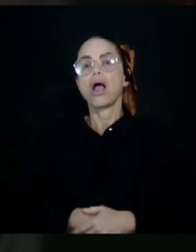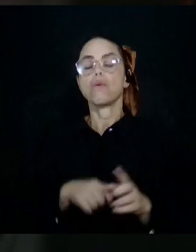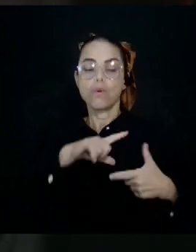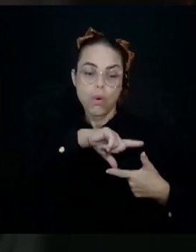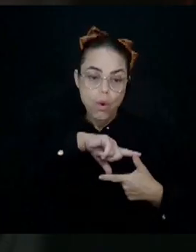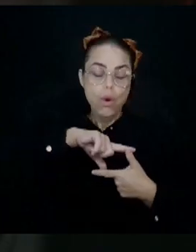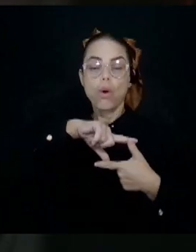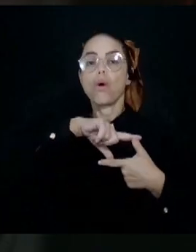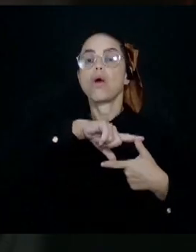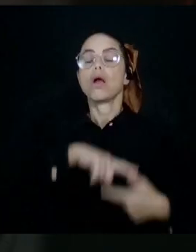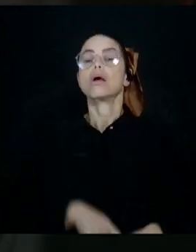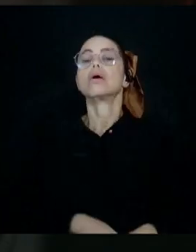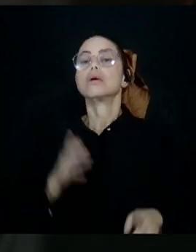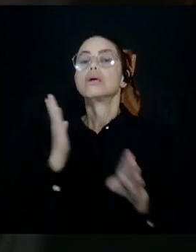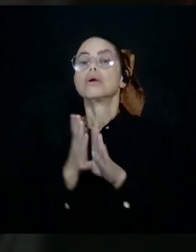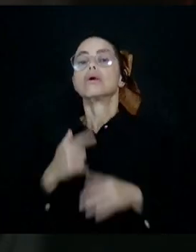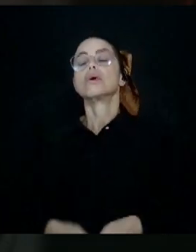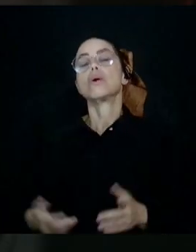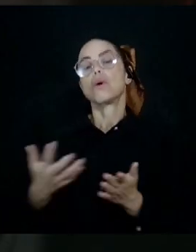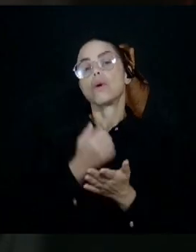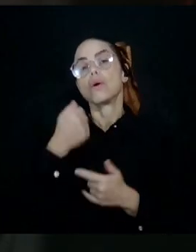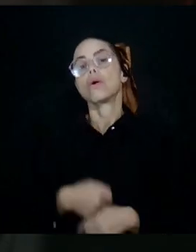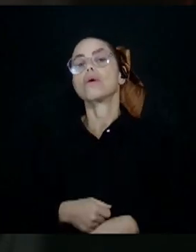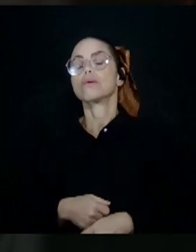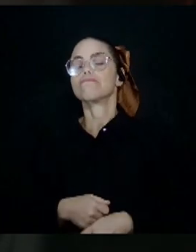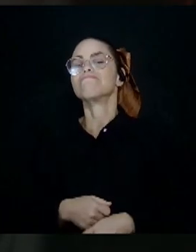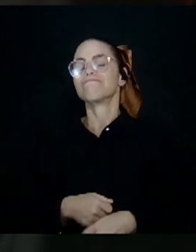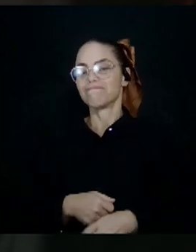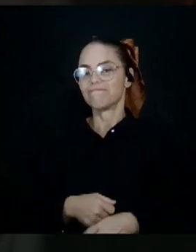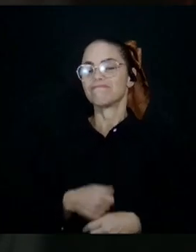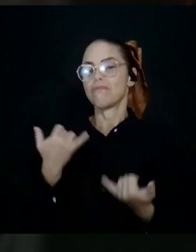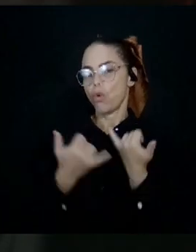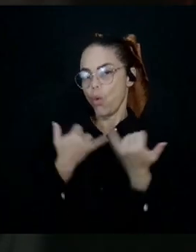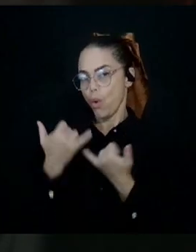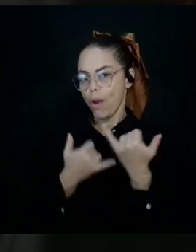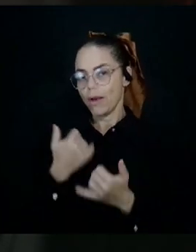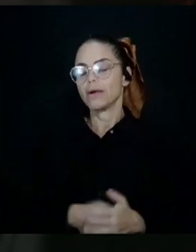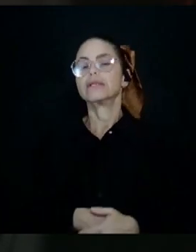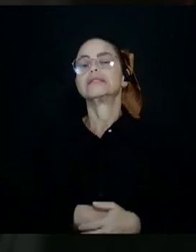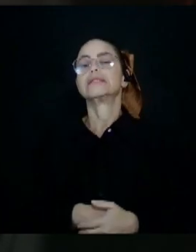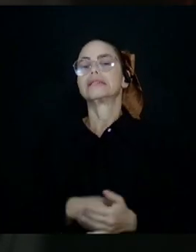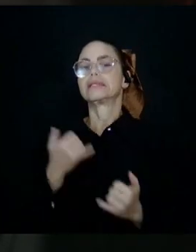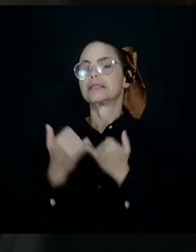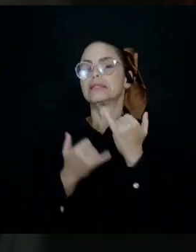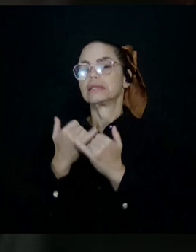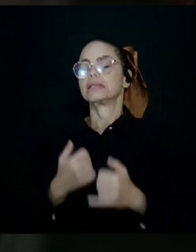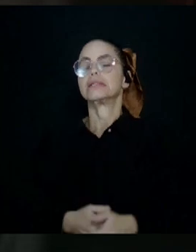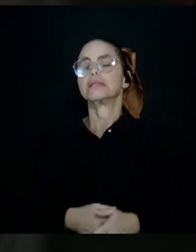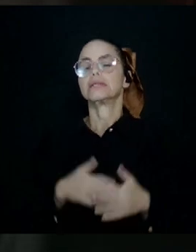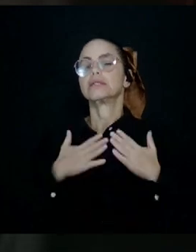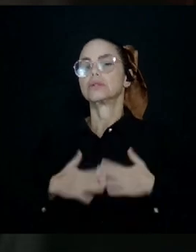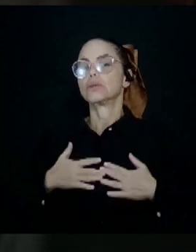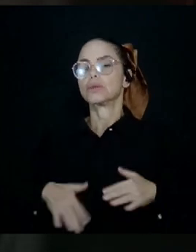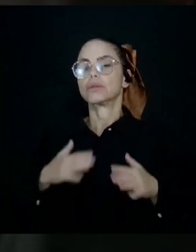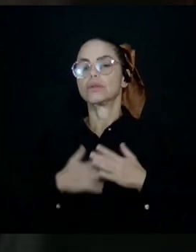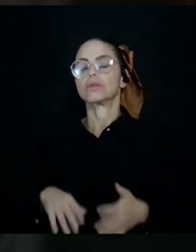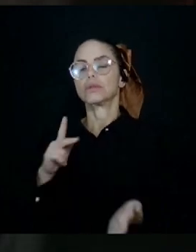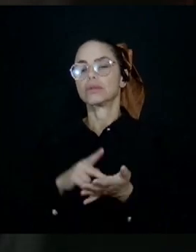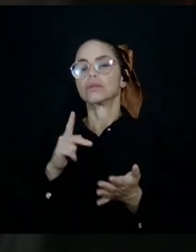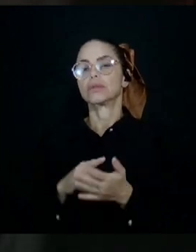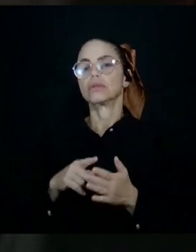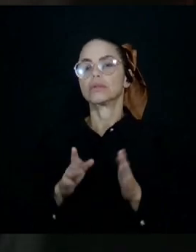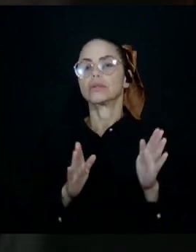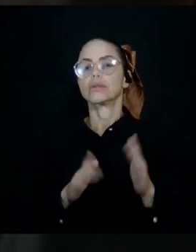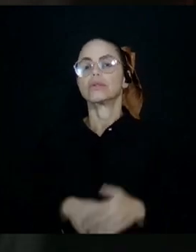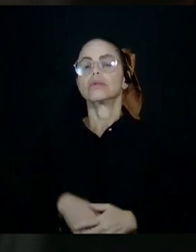como resgatar o tempo de brincar, né, e o tempo do descanso real. A gente trouxe essa pauta para amanhã por conta que